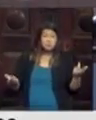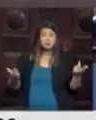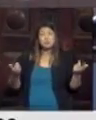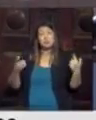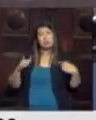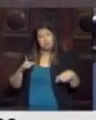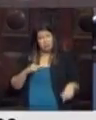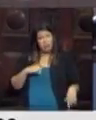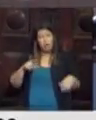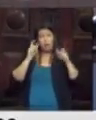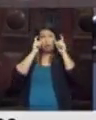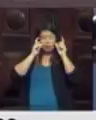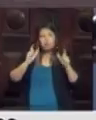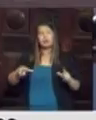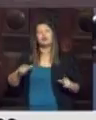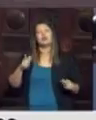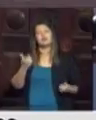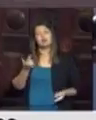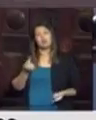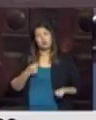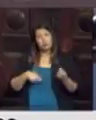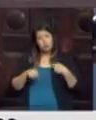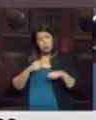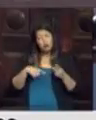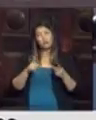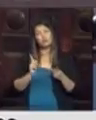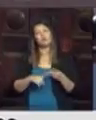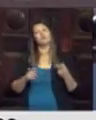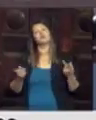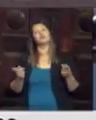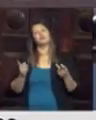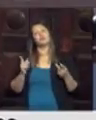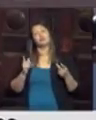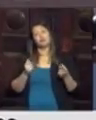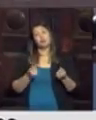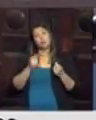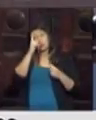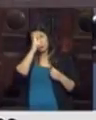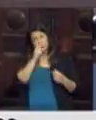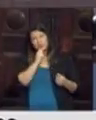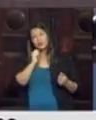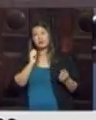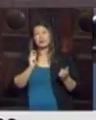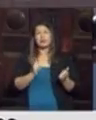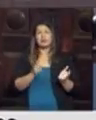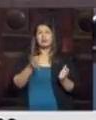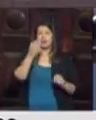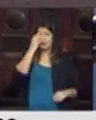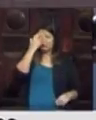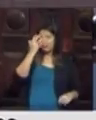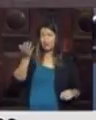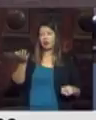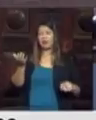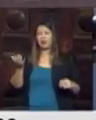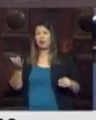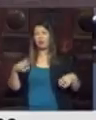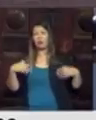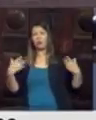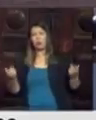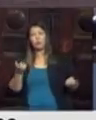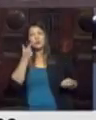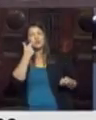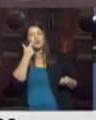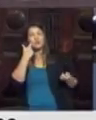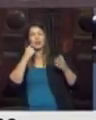turístico e econômico, a fim de não afugentar, vem Carnaval, vem Semana Santa, não vamos alarmar